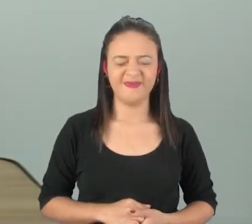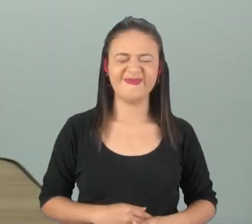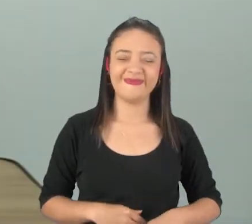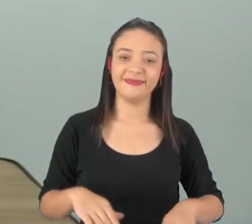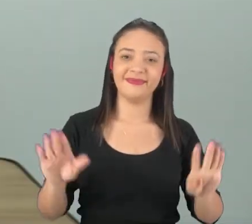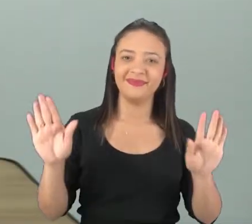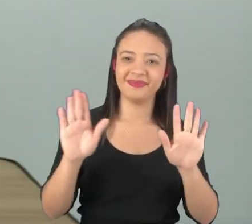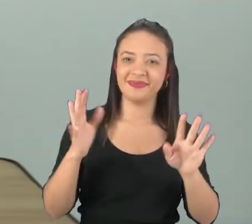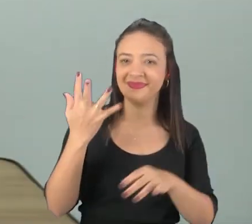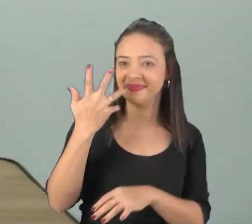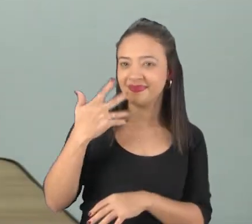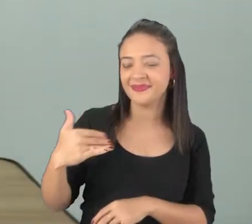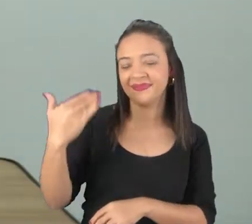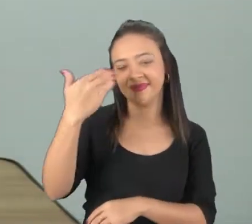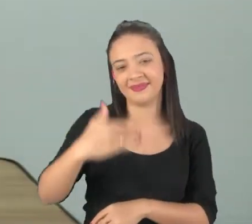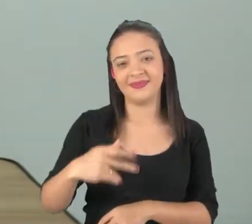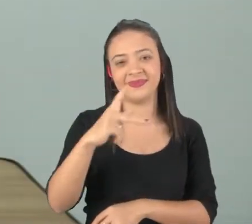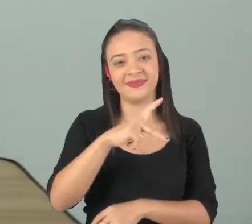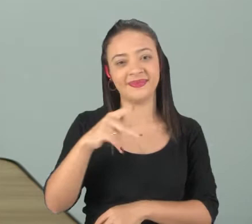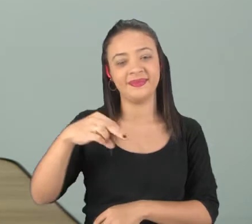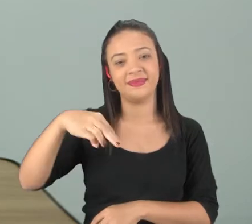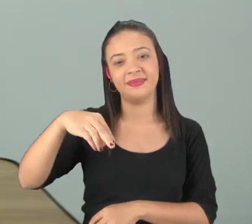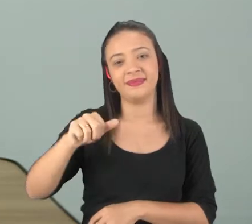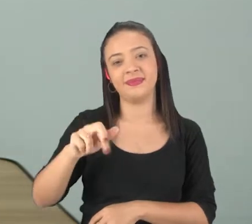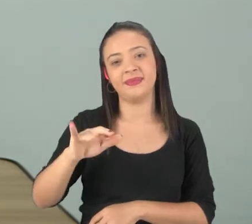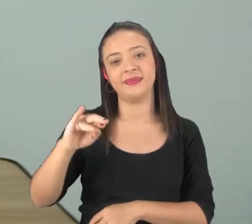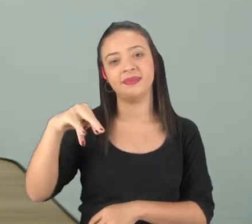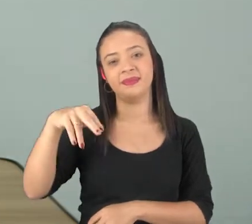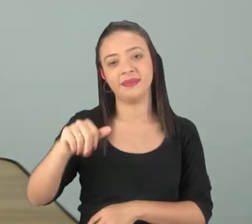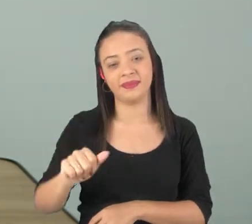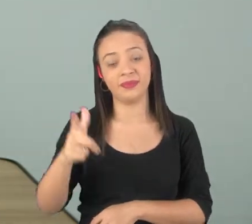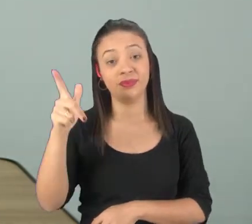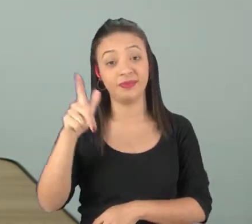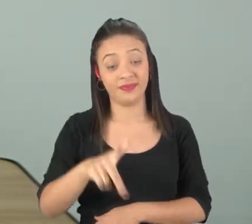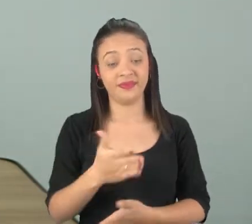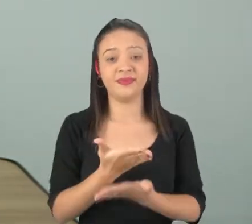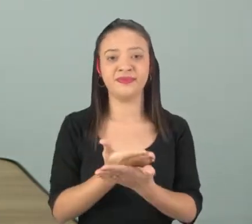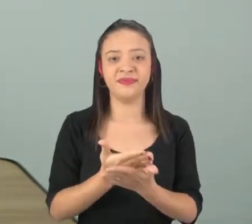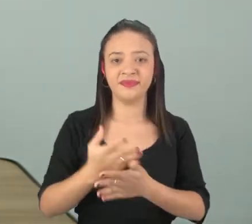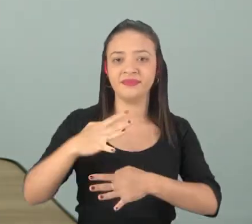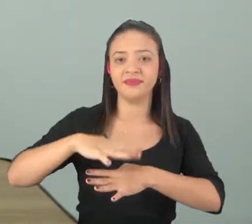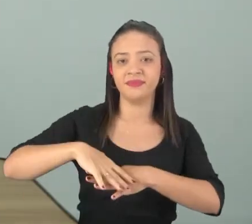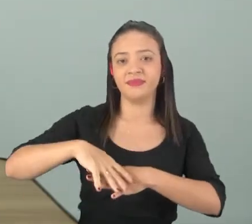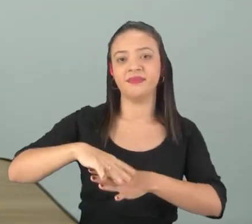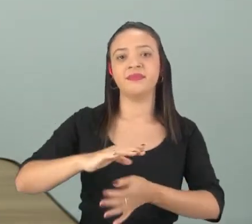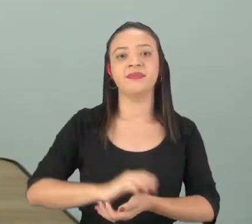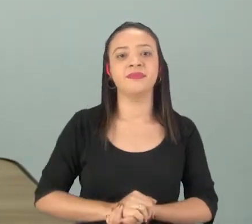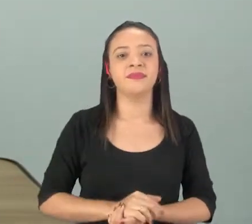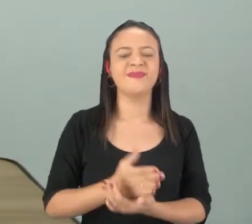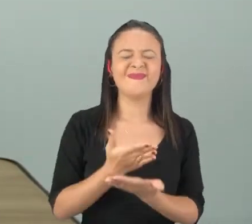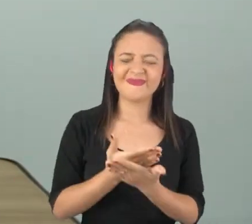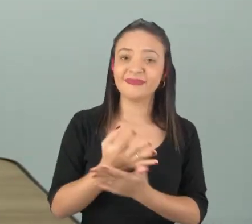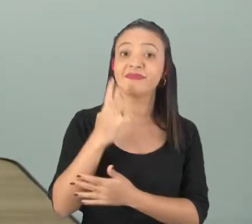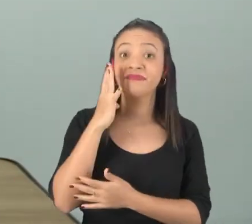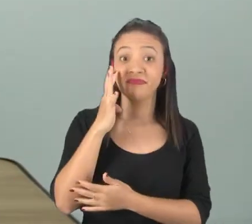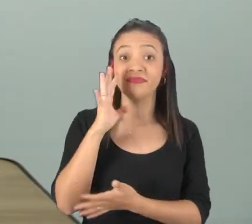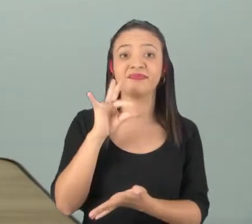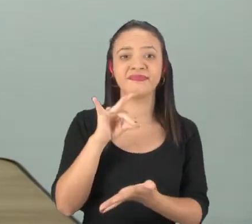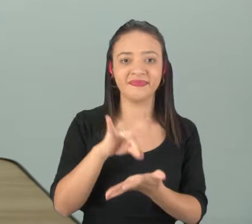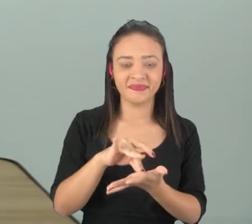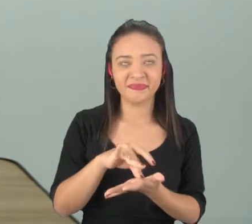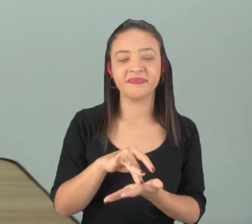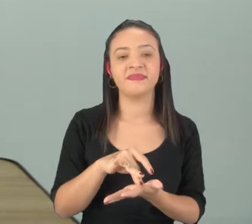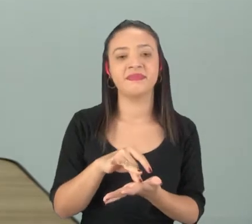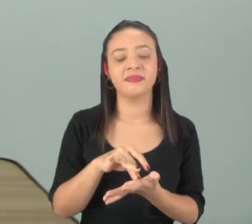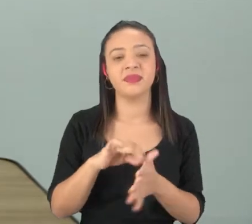o Olá crianças Eu Sou professora Marina estamos aqui para mais uma aula de matemática uma aula bem legal